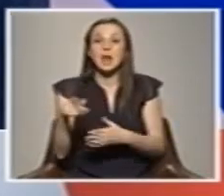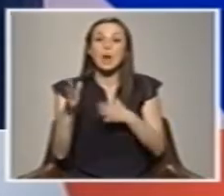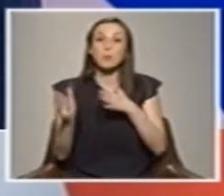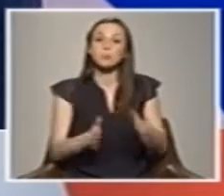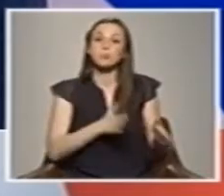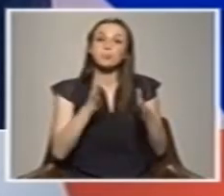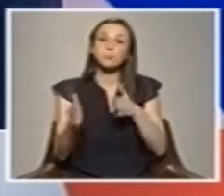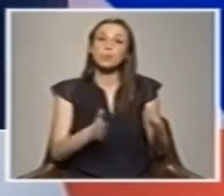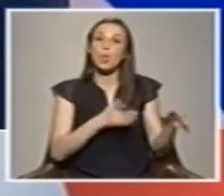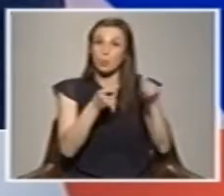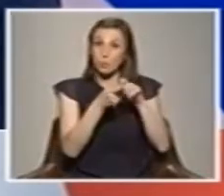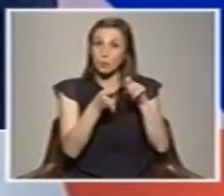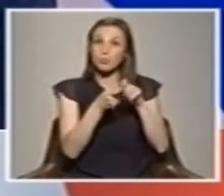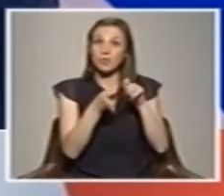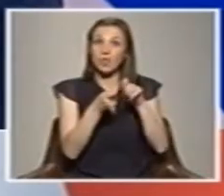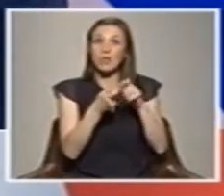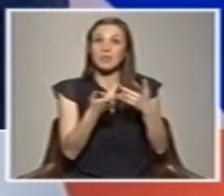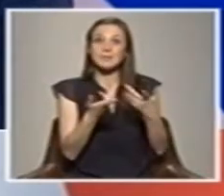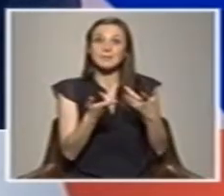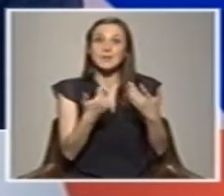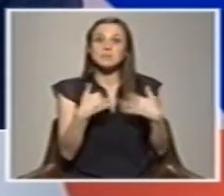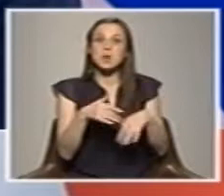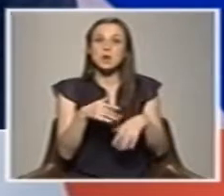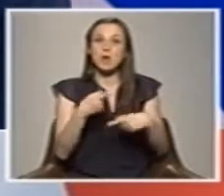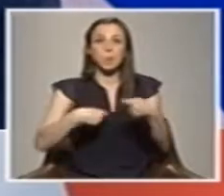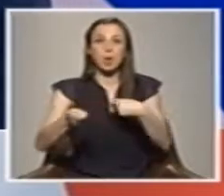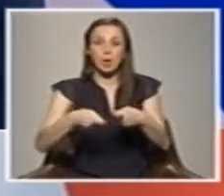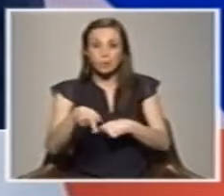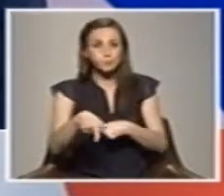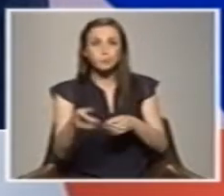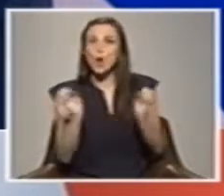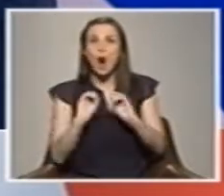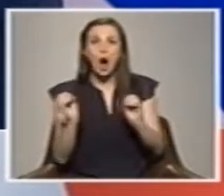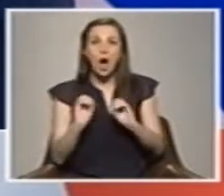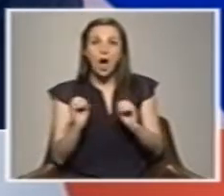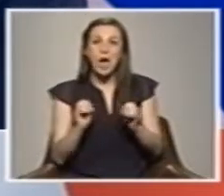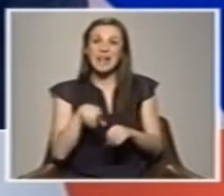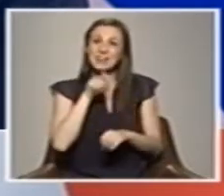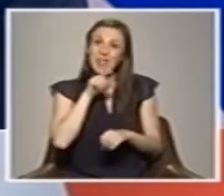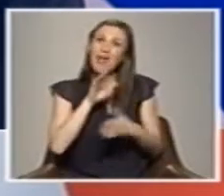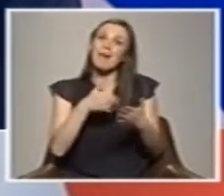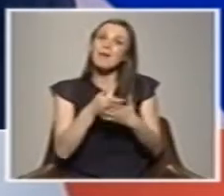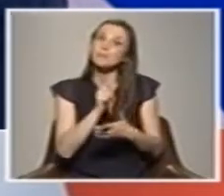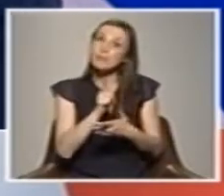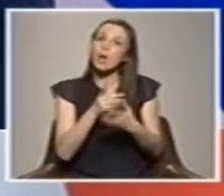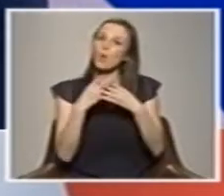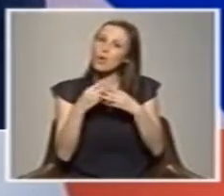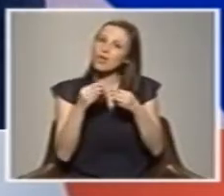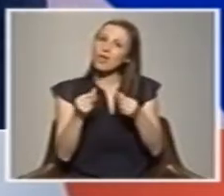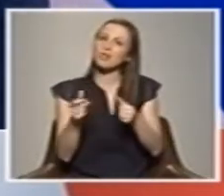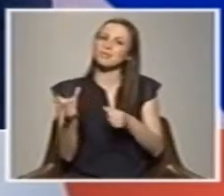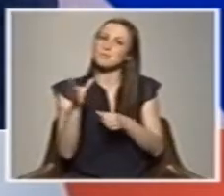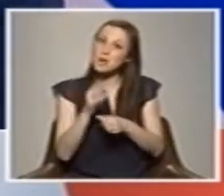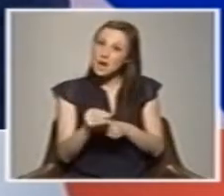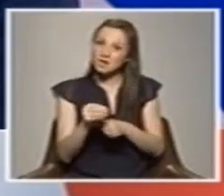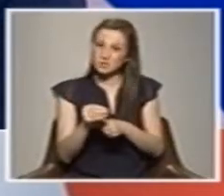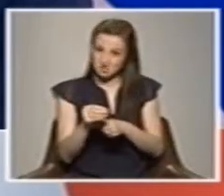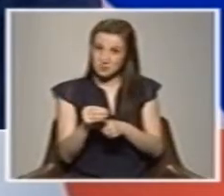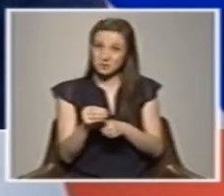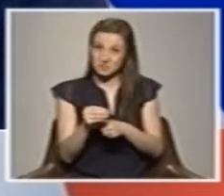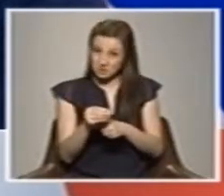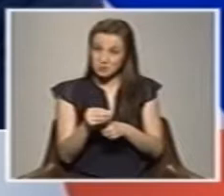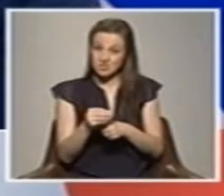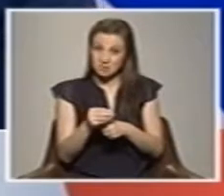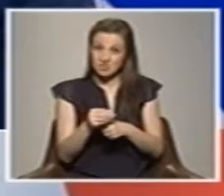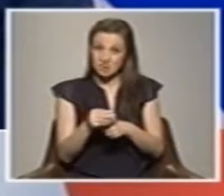de proximidade que acaba por não ser colocada no mercado, que teria mais qualidade, que teria menor impacto